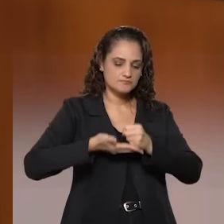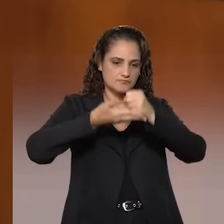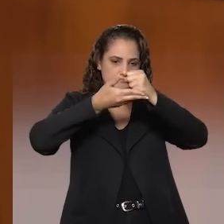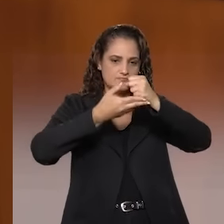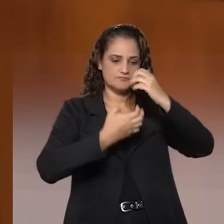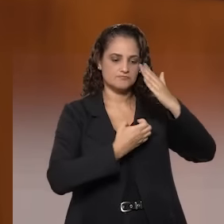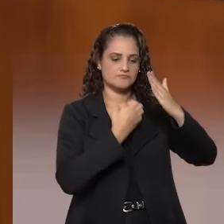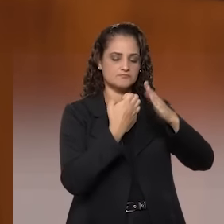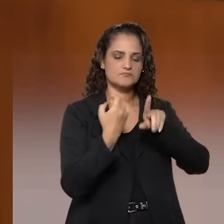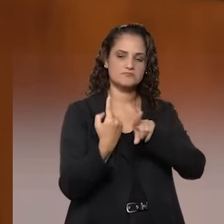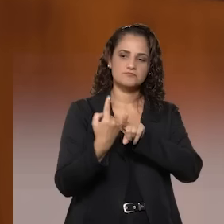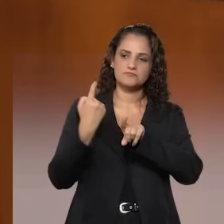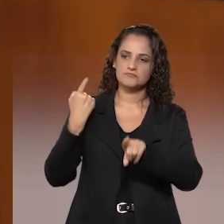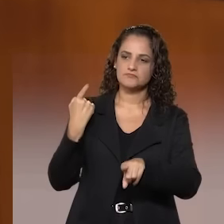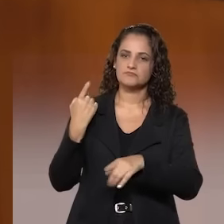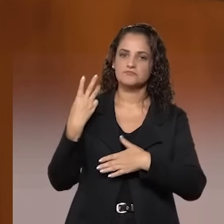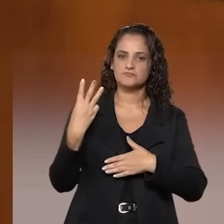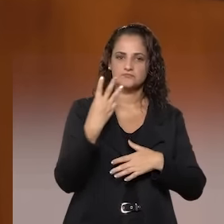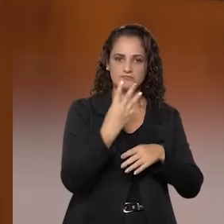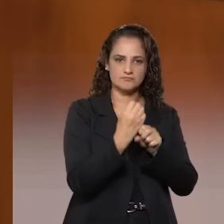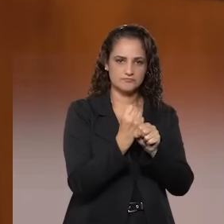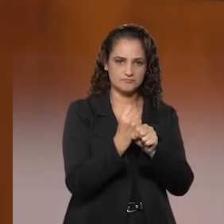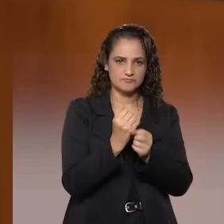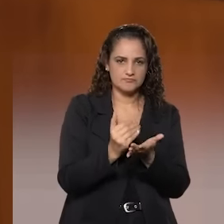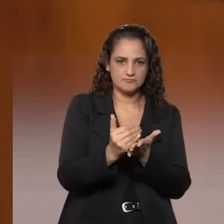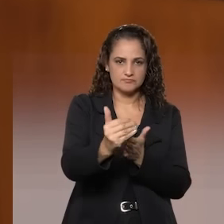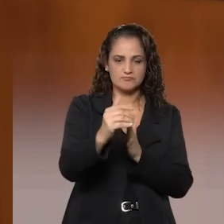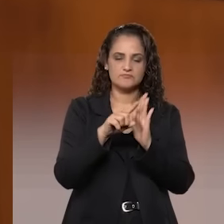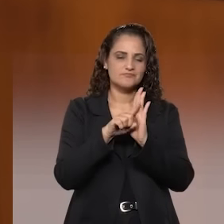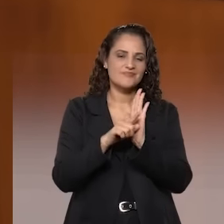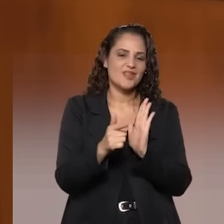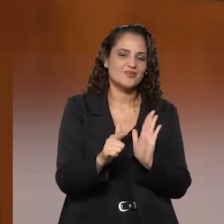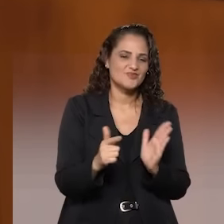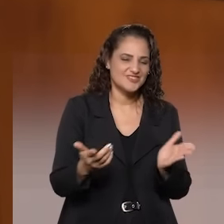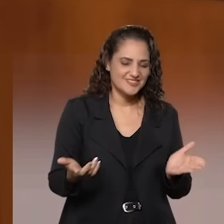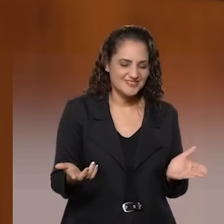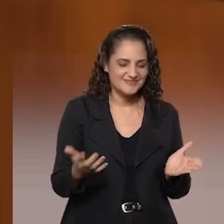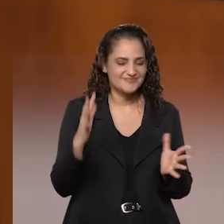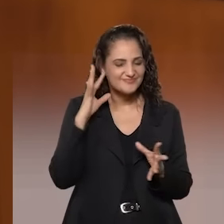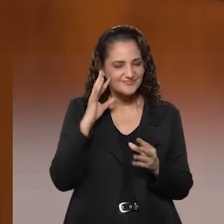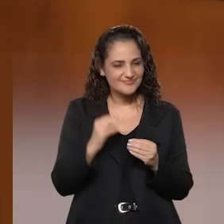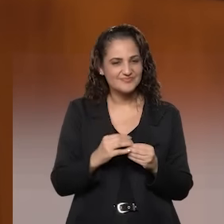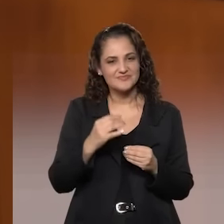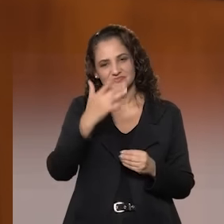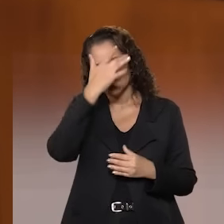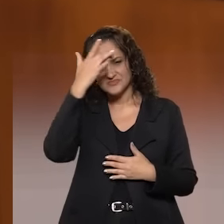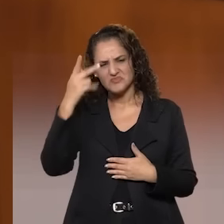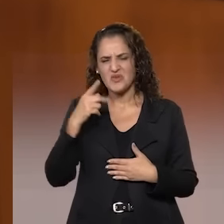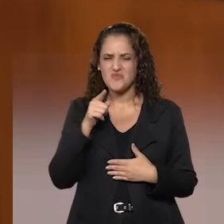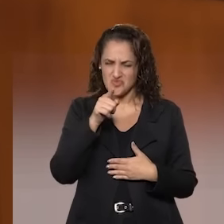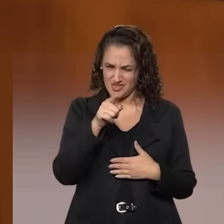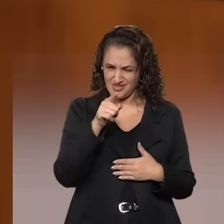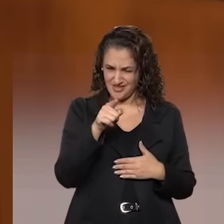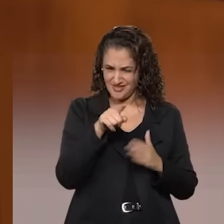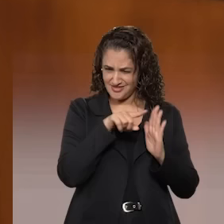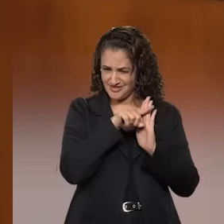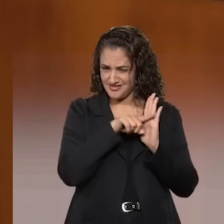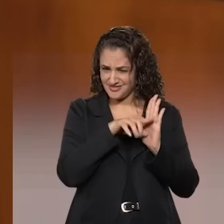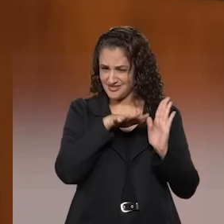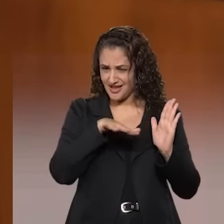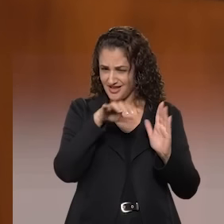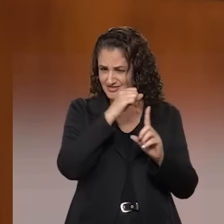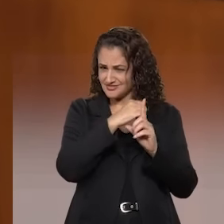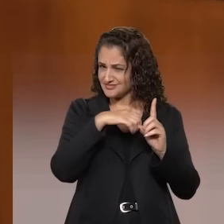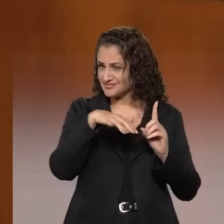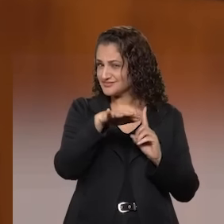Então as pessoas falavam Mas você vai fazer consultoria Na área social as as empresas estão demitindo as assistentes sociais não existe